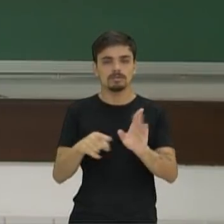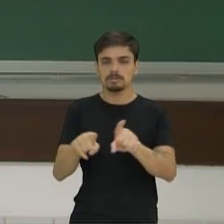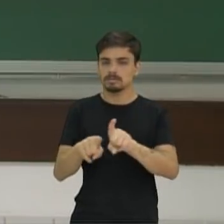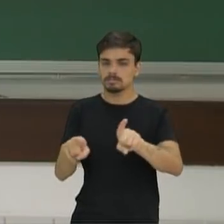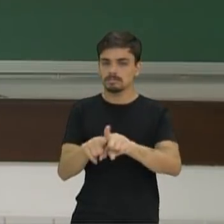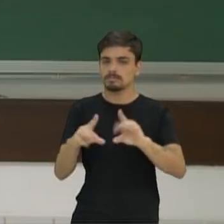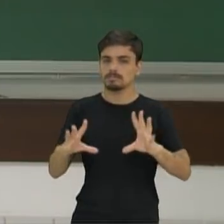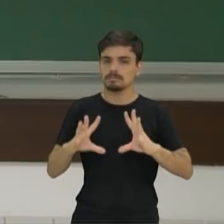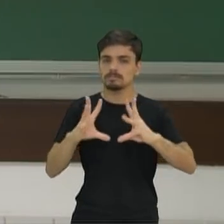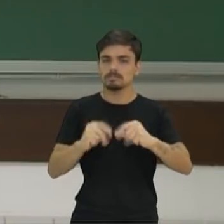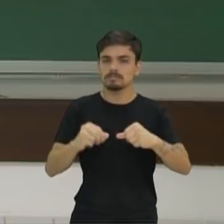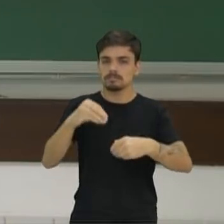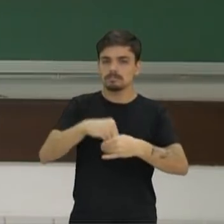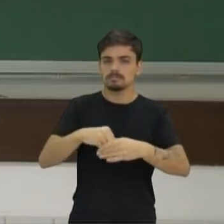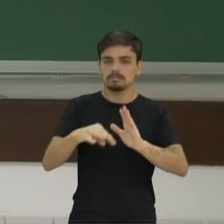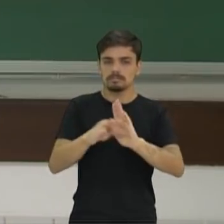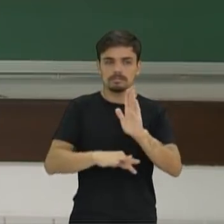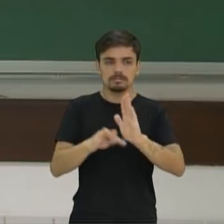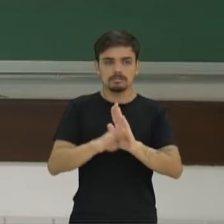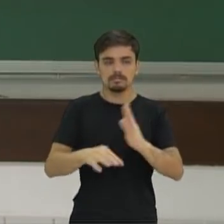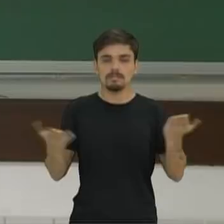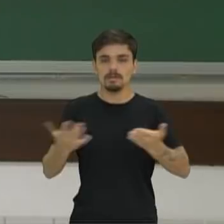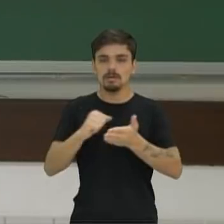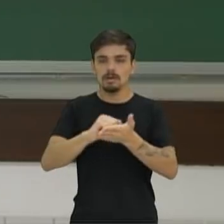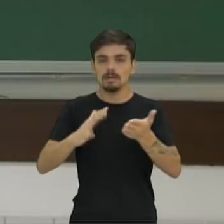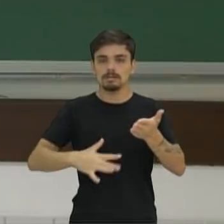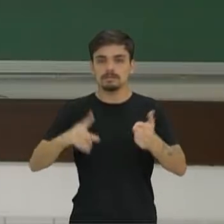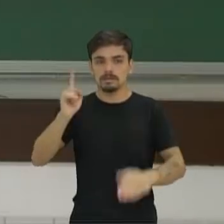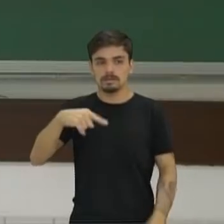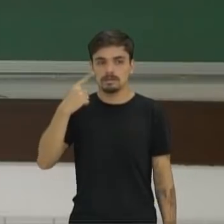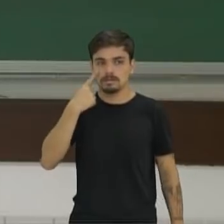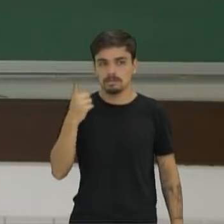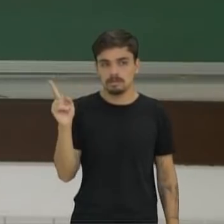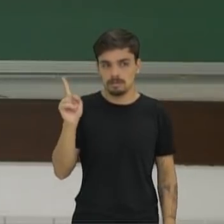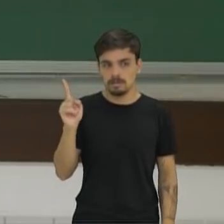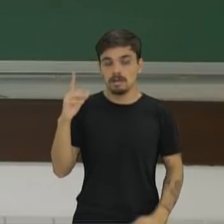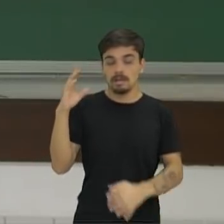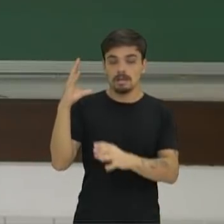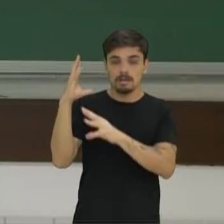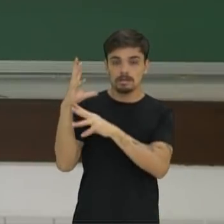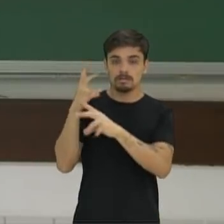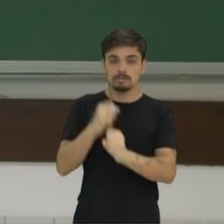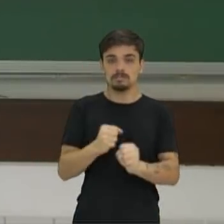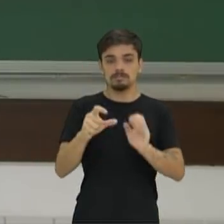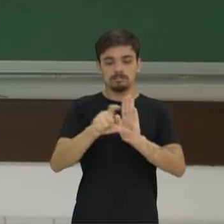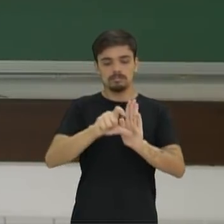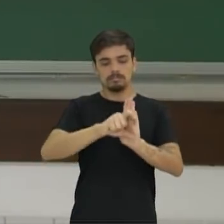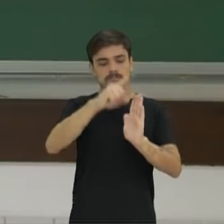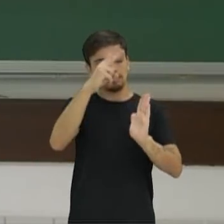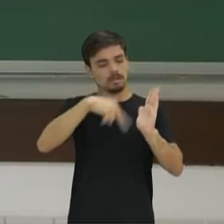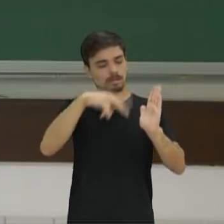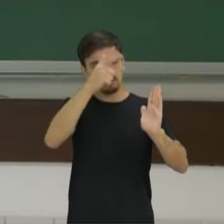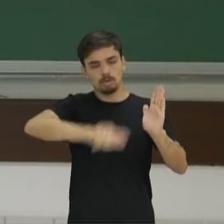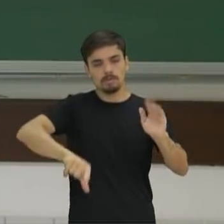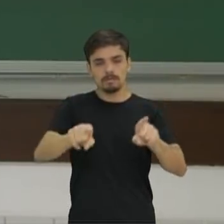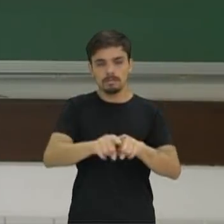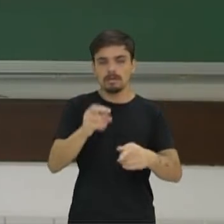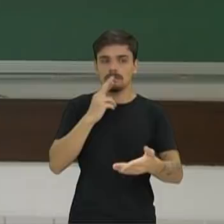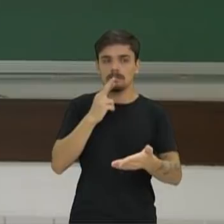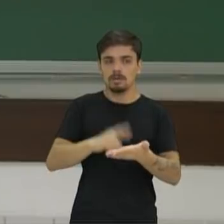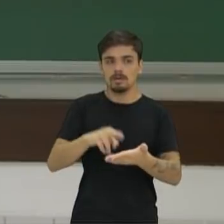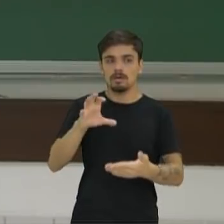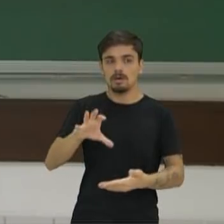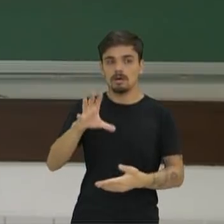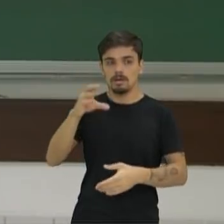trazendo no texto dela. Nossa atividade nós vamos reler um trecho do texto e responder.